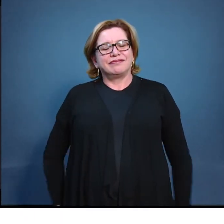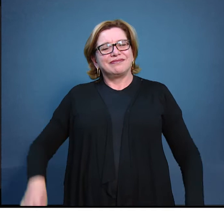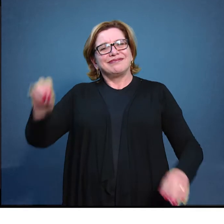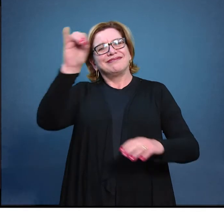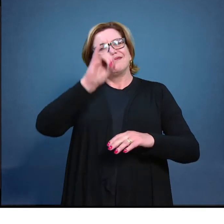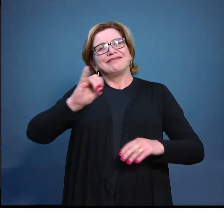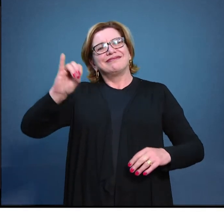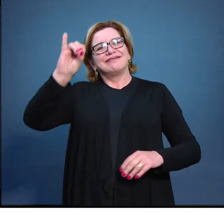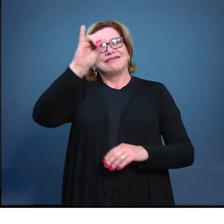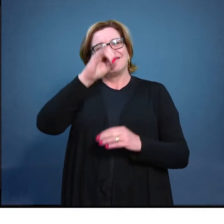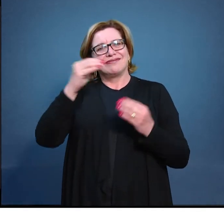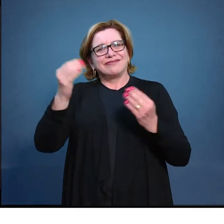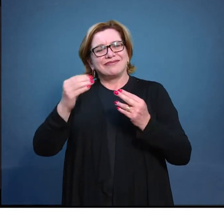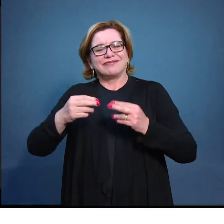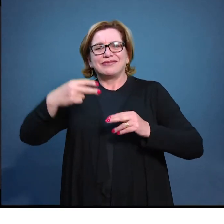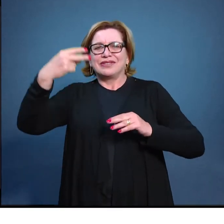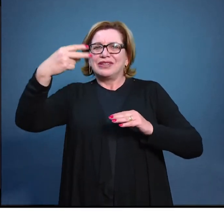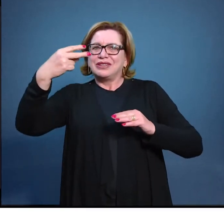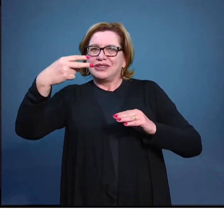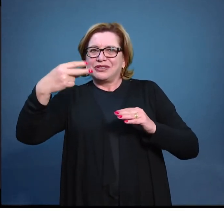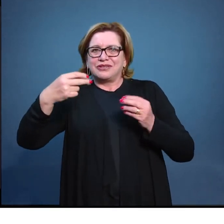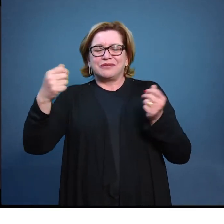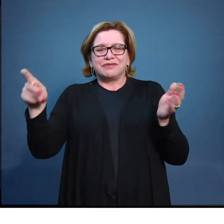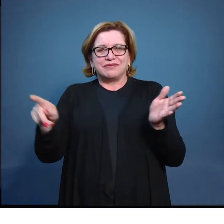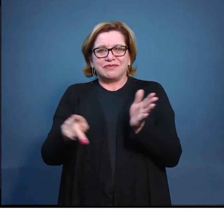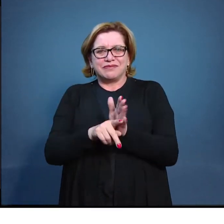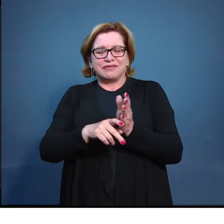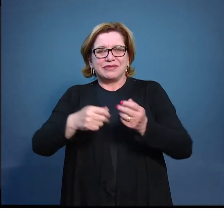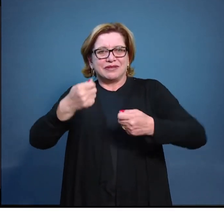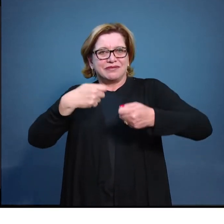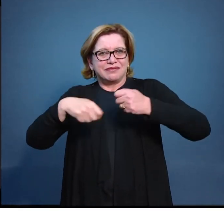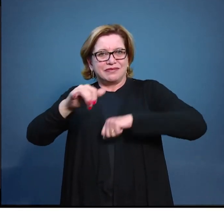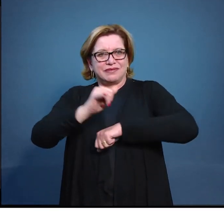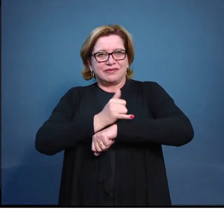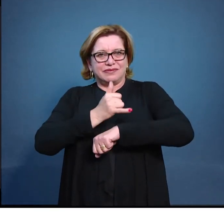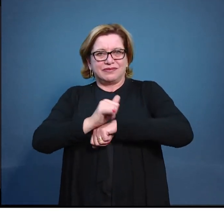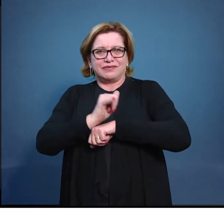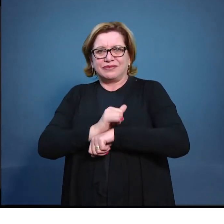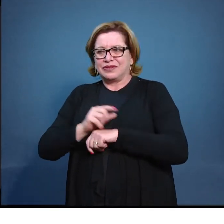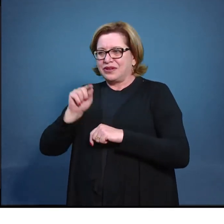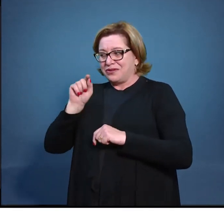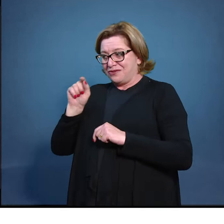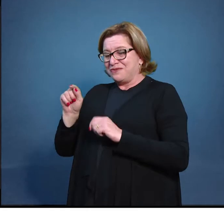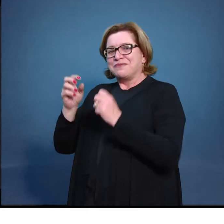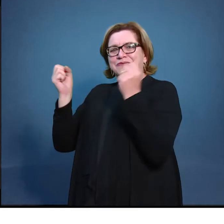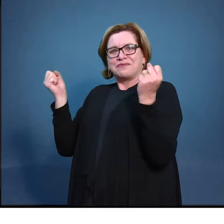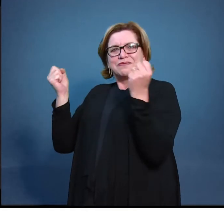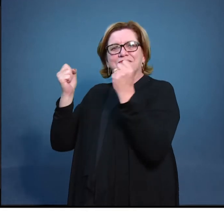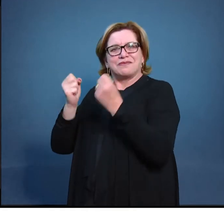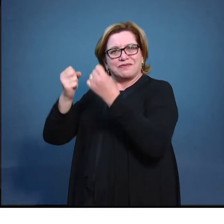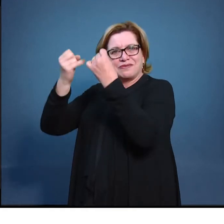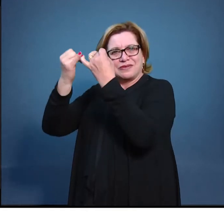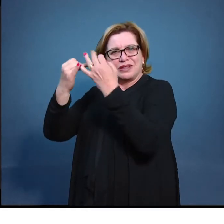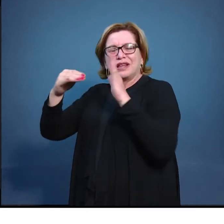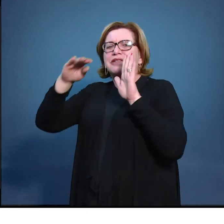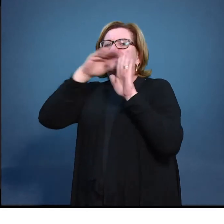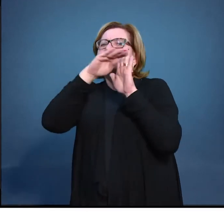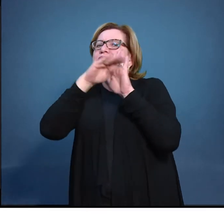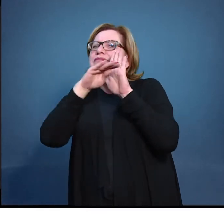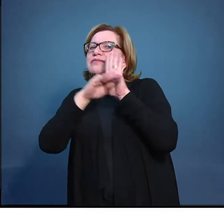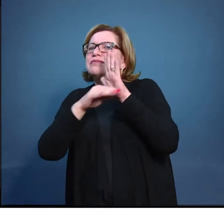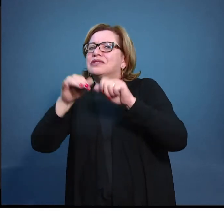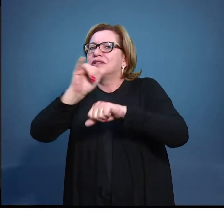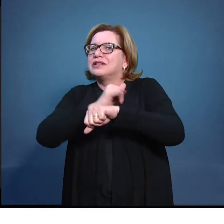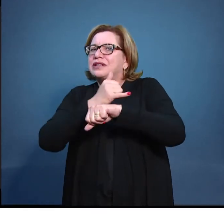Olá pessoal, então vamos lá para a nossa segunda parte aí da aula de administração estratégica. Professor, você poderia falar um pouco sobre planejamento